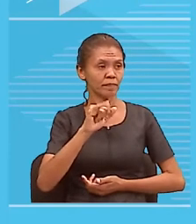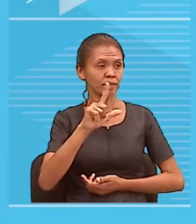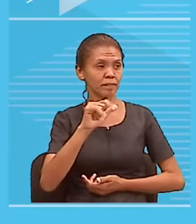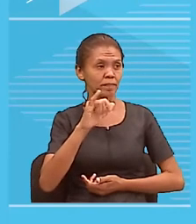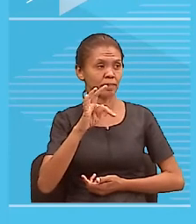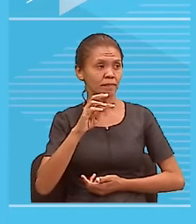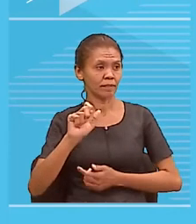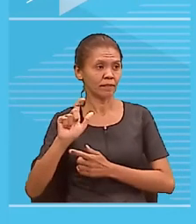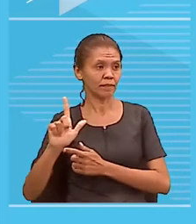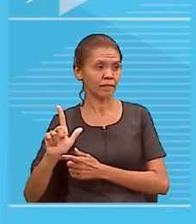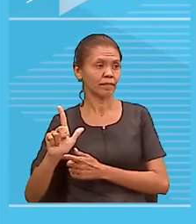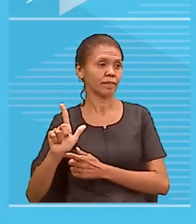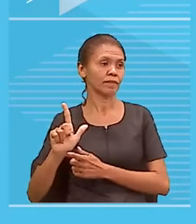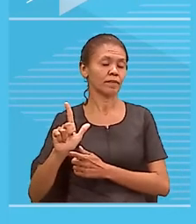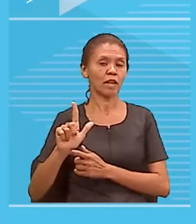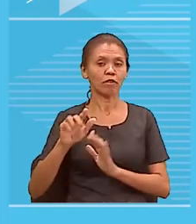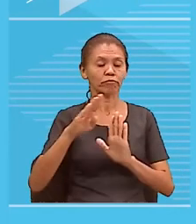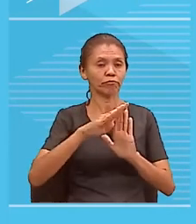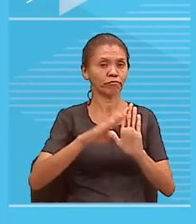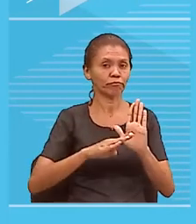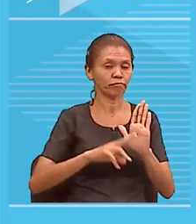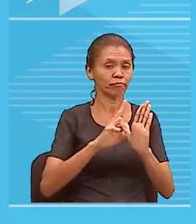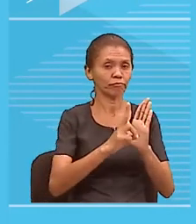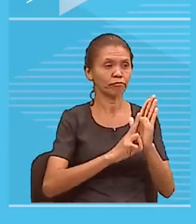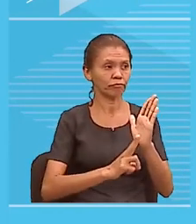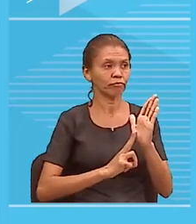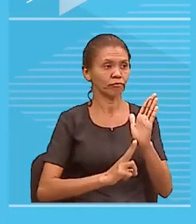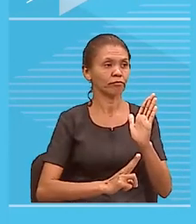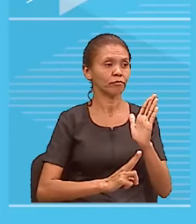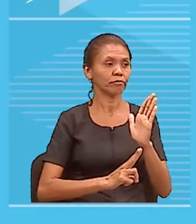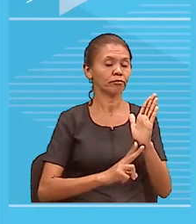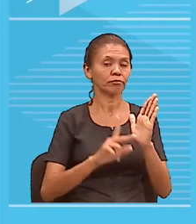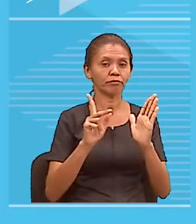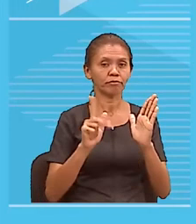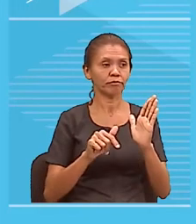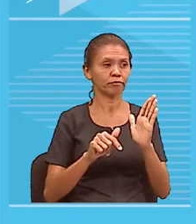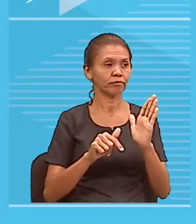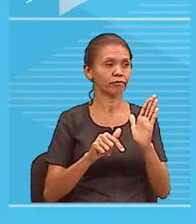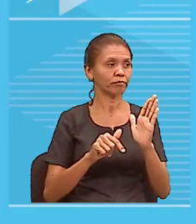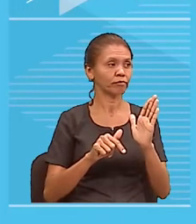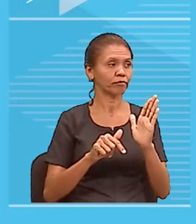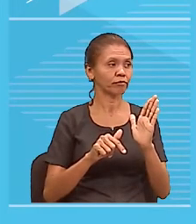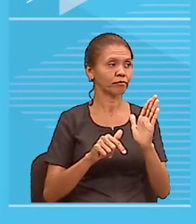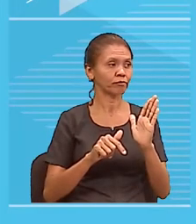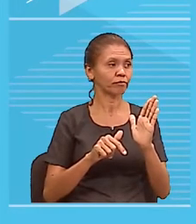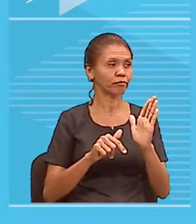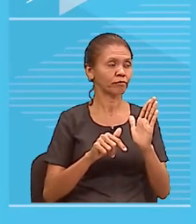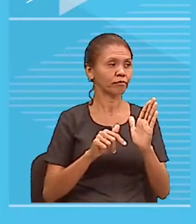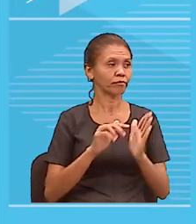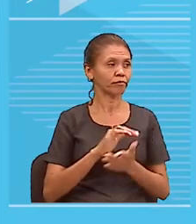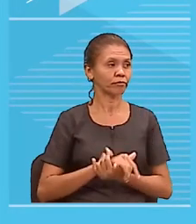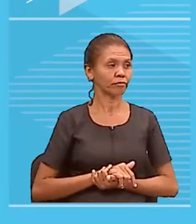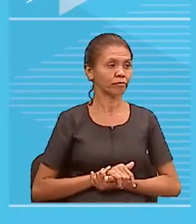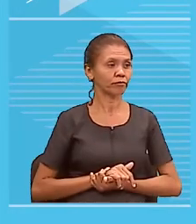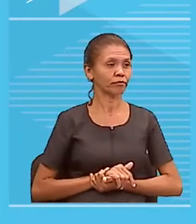só orbitrol Manitol a própria frutose que é das frutas né por isso que às vezes me diz